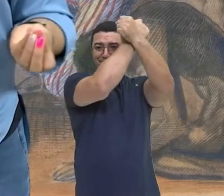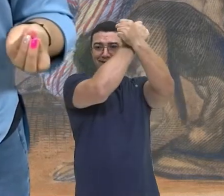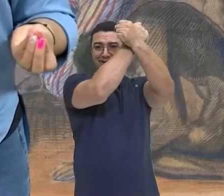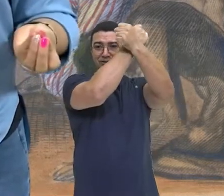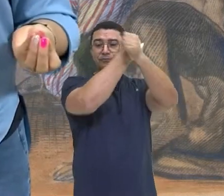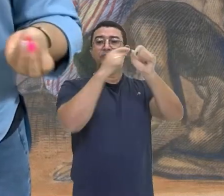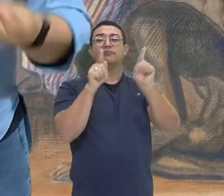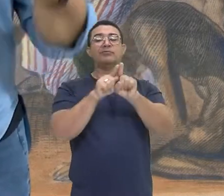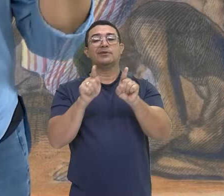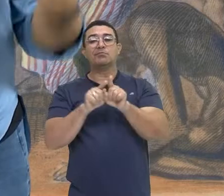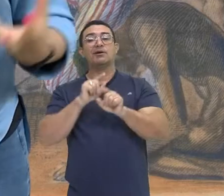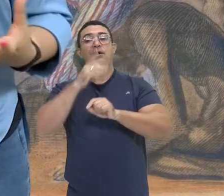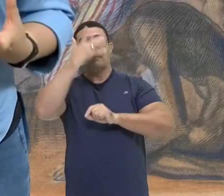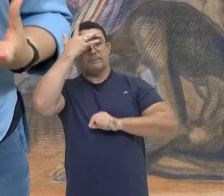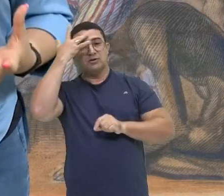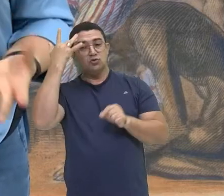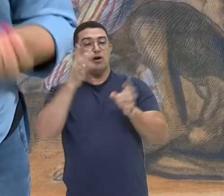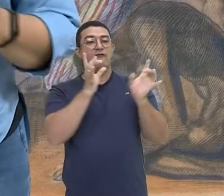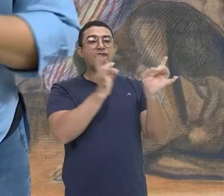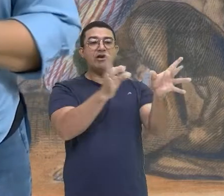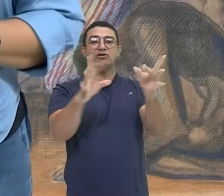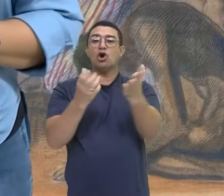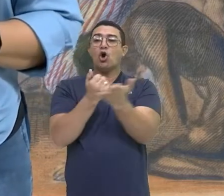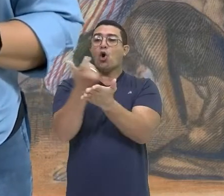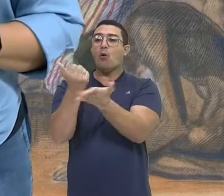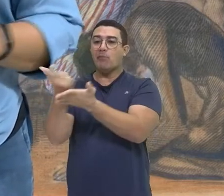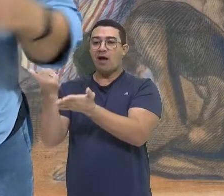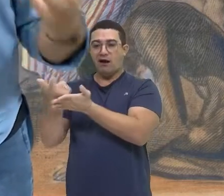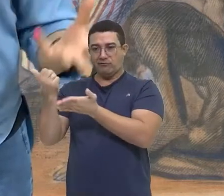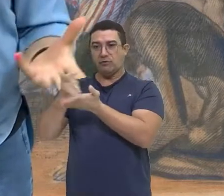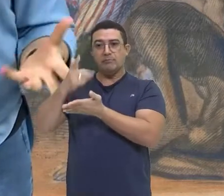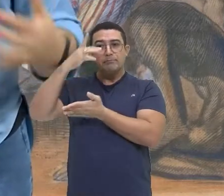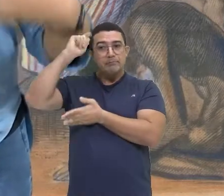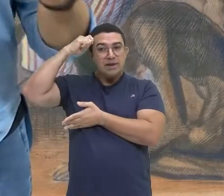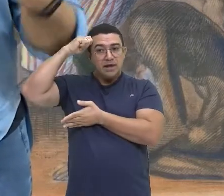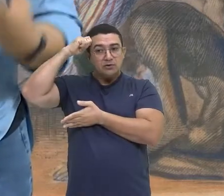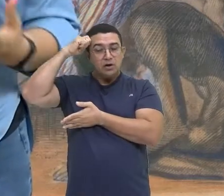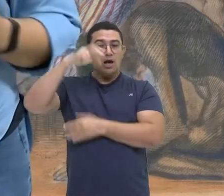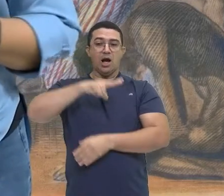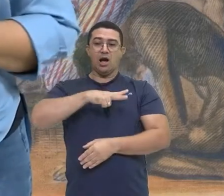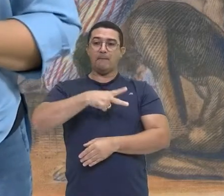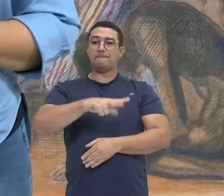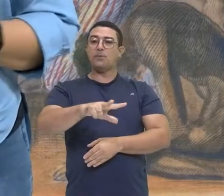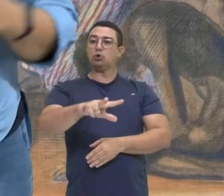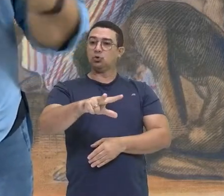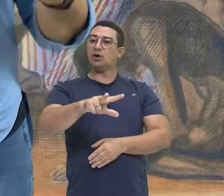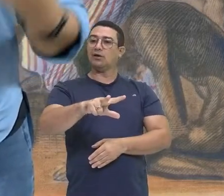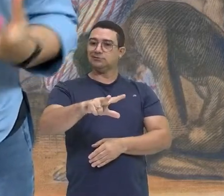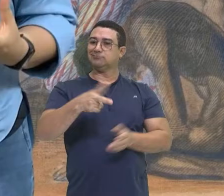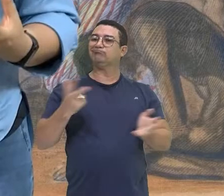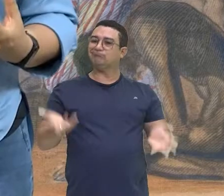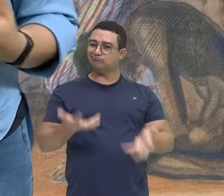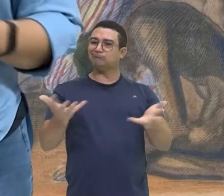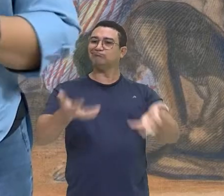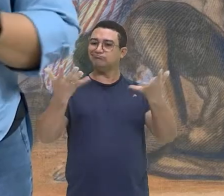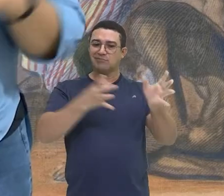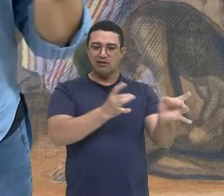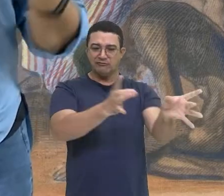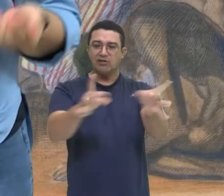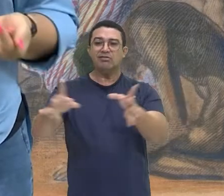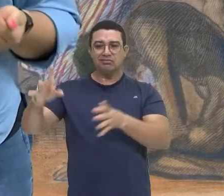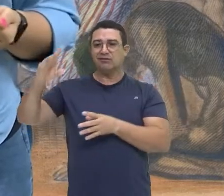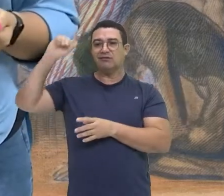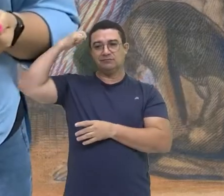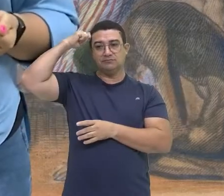de africanos rendia muito para os portugueses e por isso foi incentivado. Além disso,